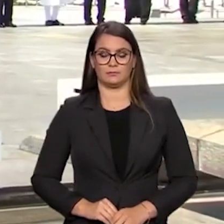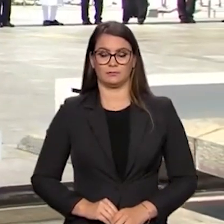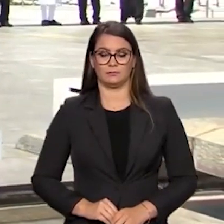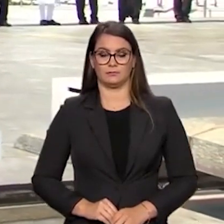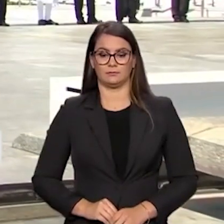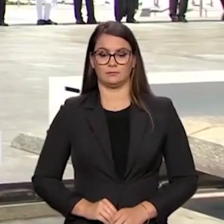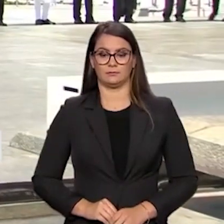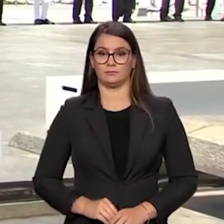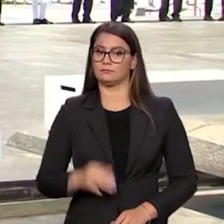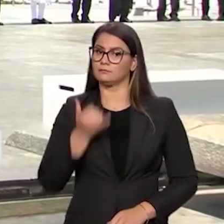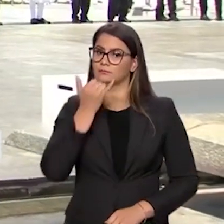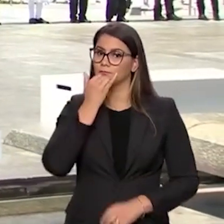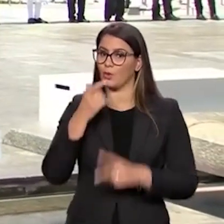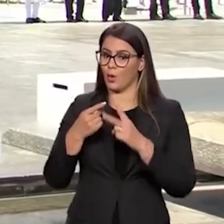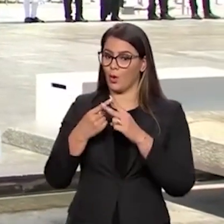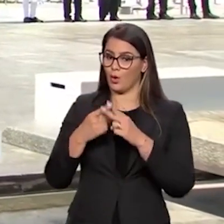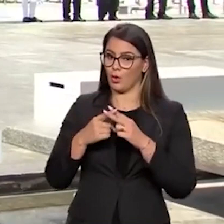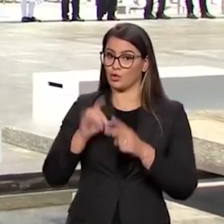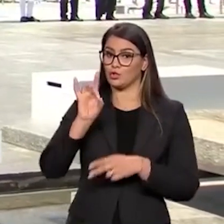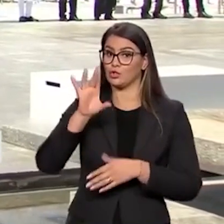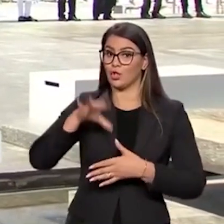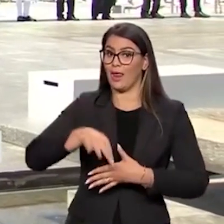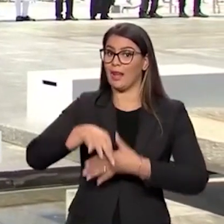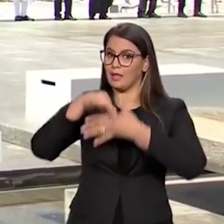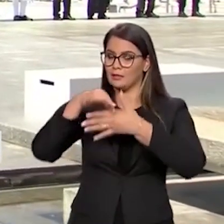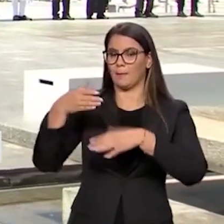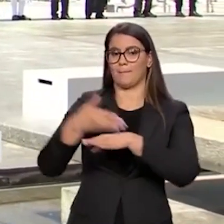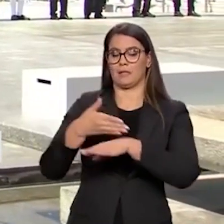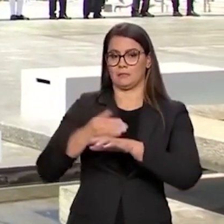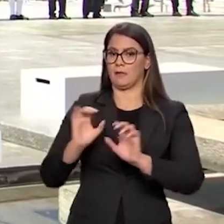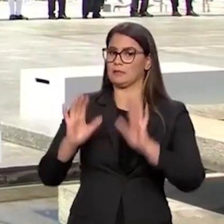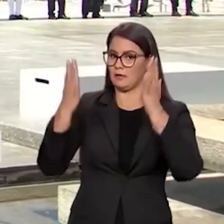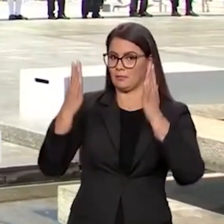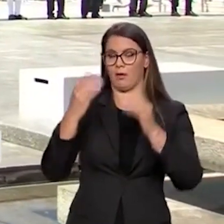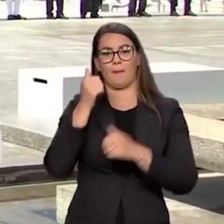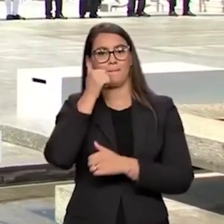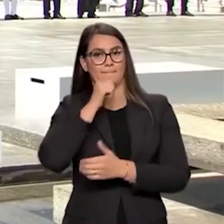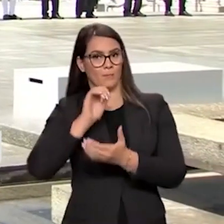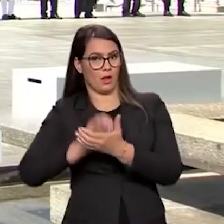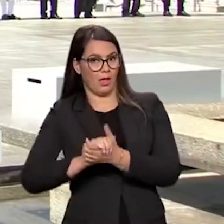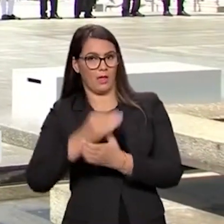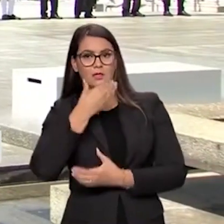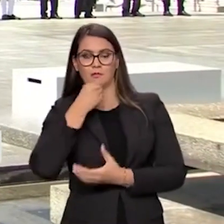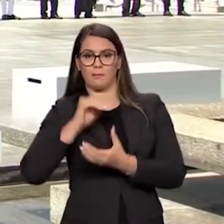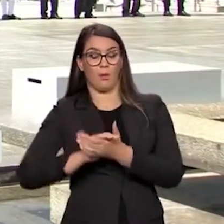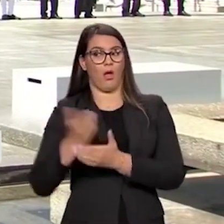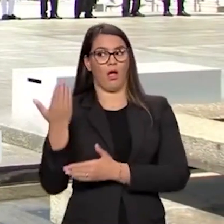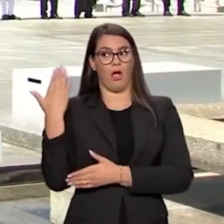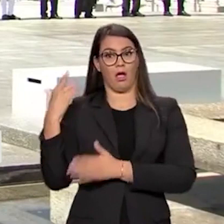Uma correção. Como podemos ver, então, só os líderes vão participar dessa cerimônia. Os cônjuges participaram